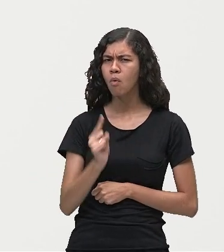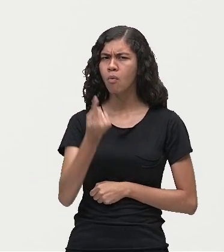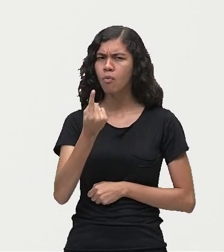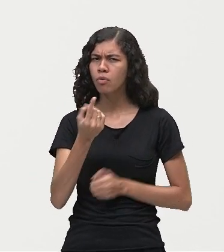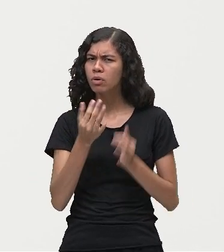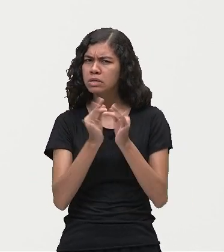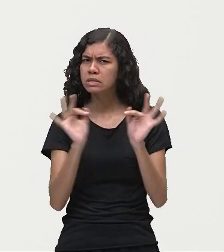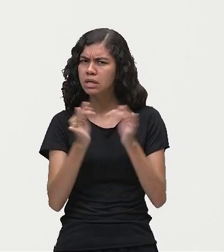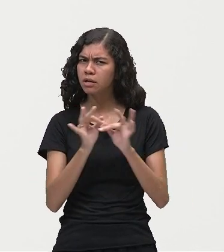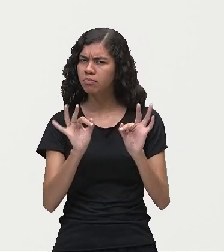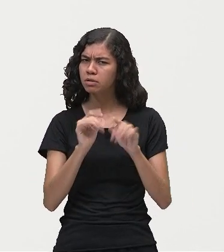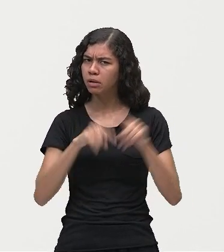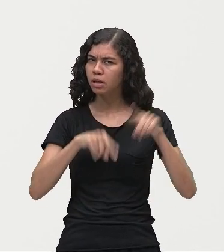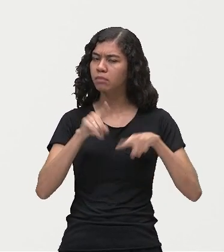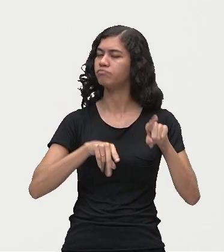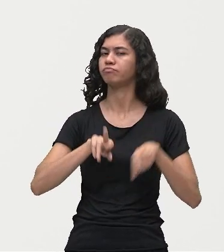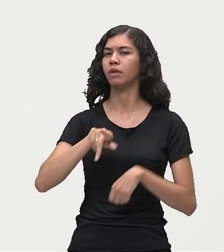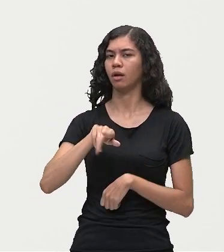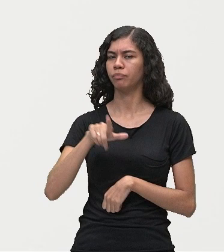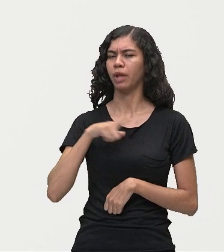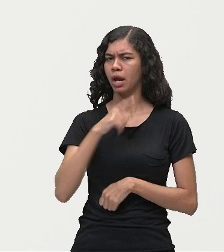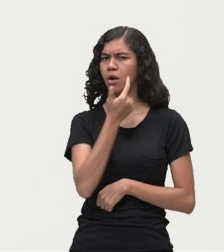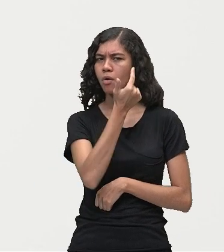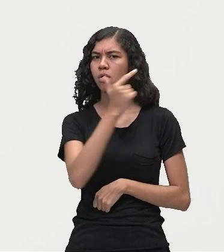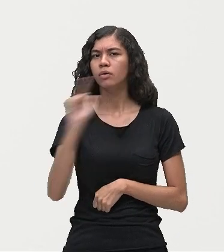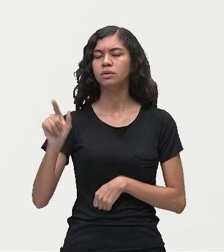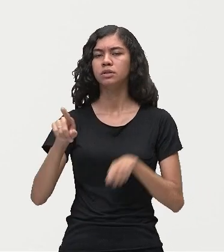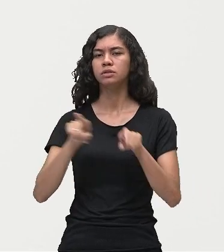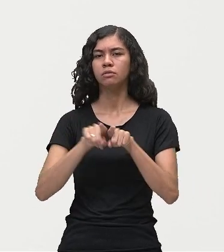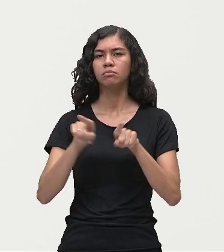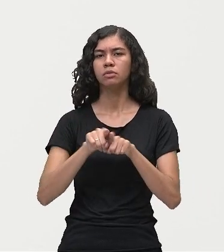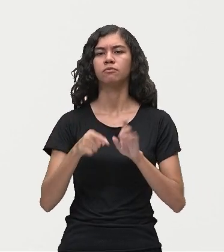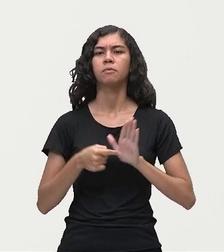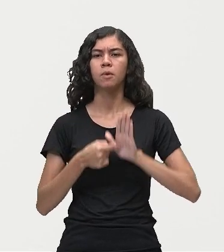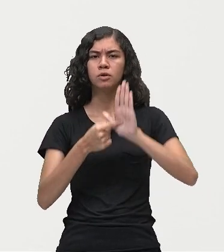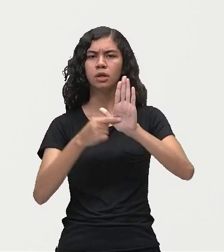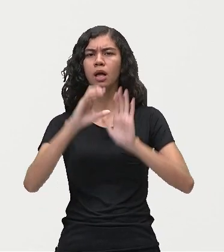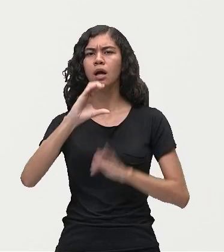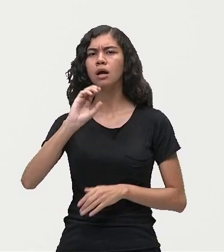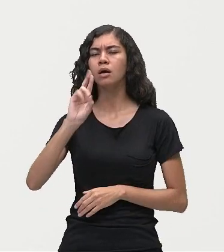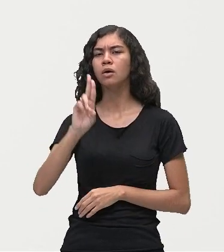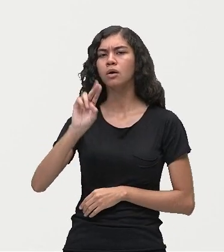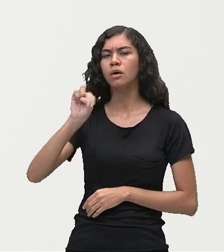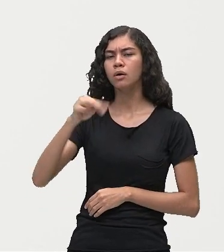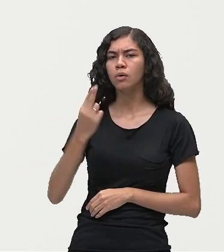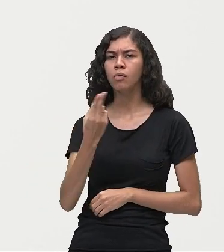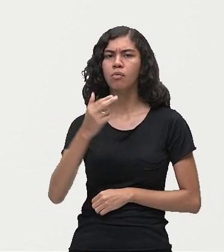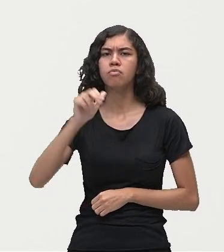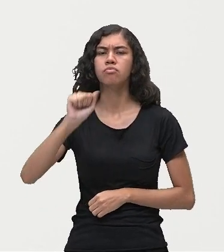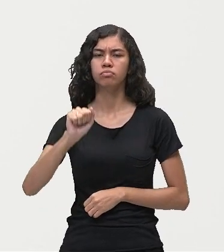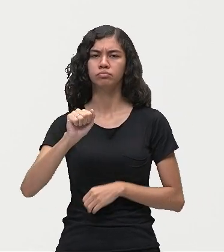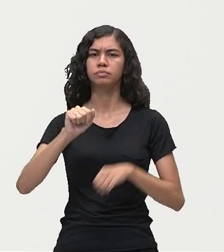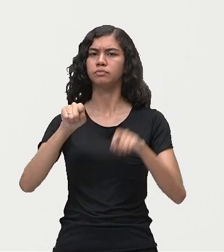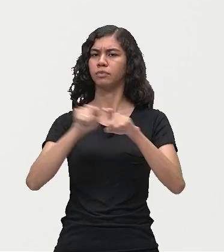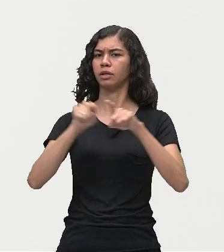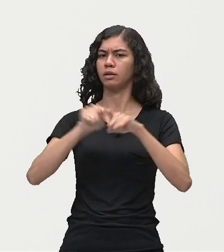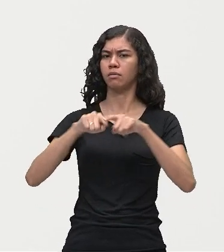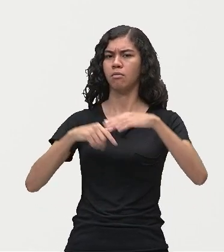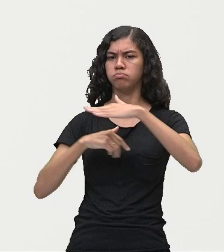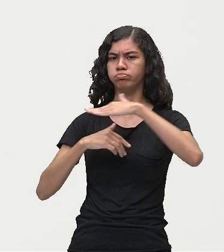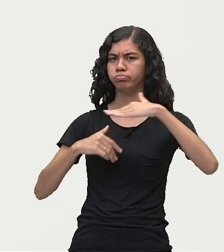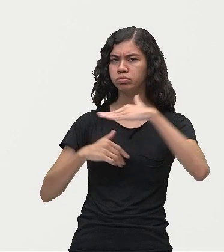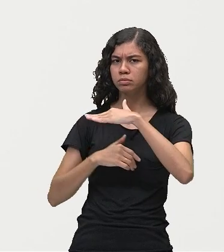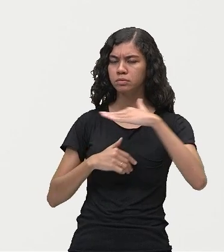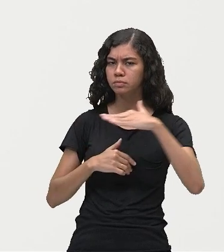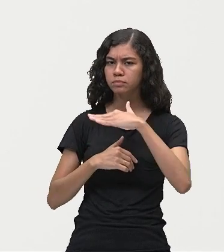Não, existem outras, tá? A gente vai ver aí a cunha. A gente vai ver que mais o plano cunha,